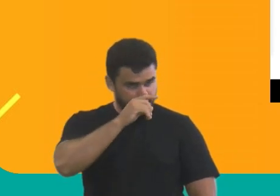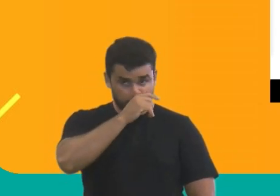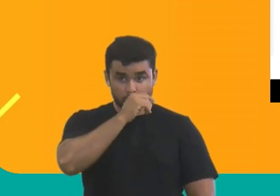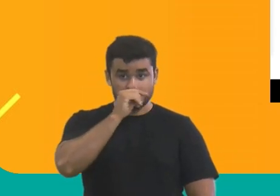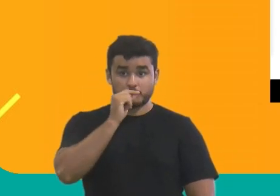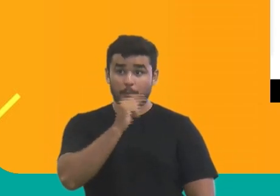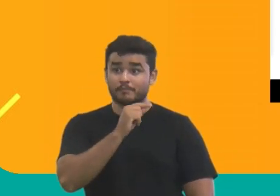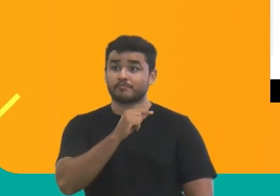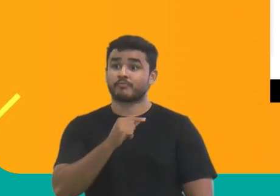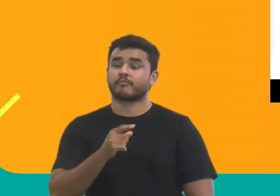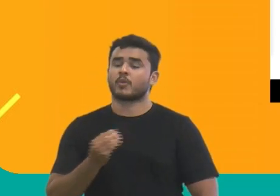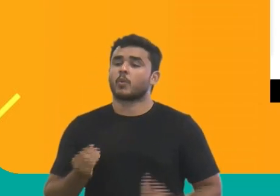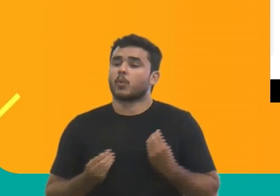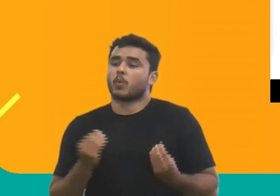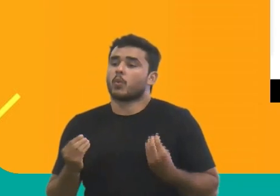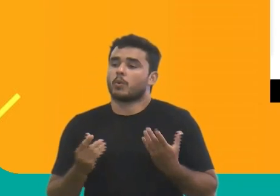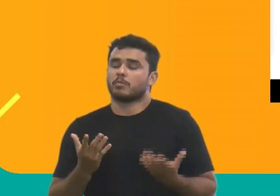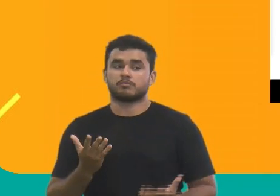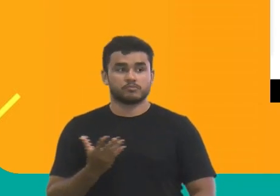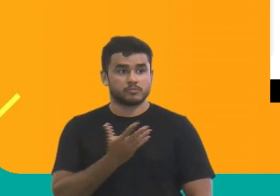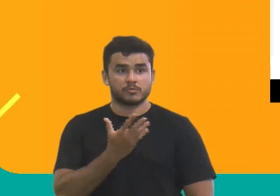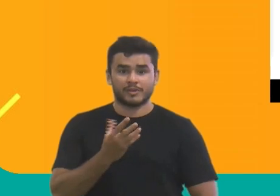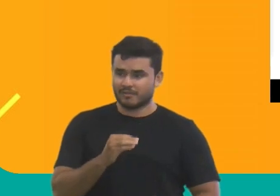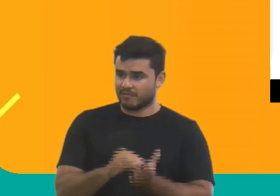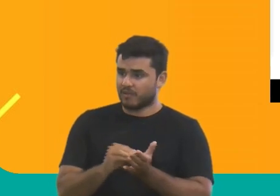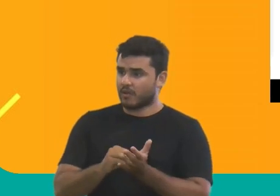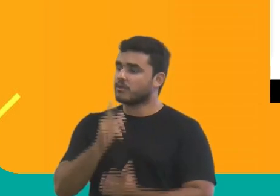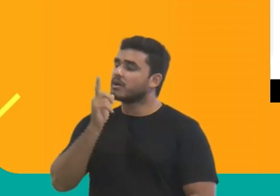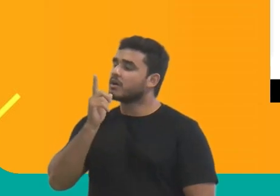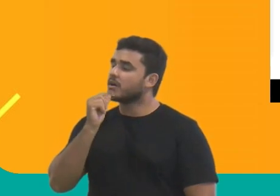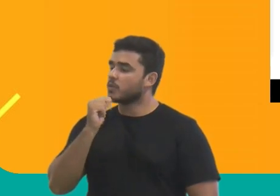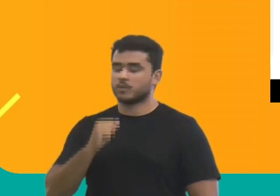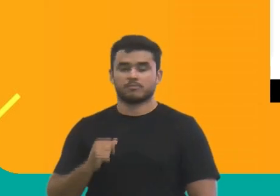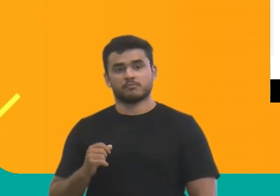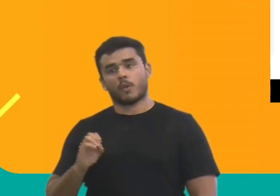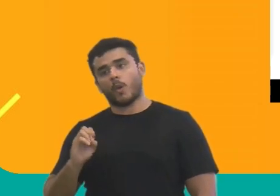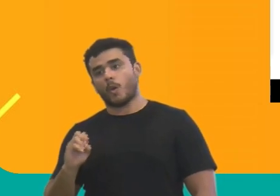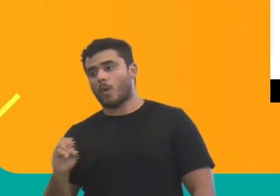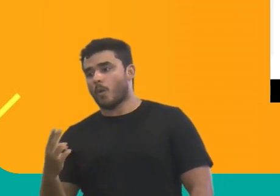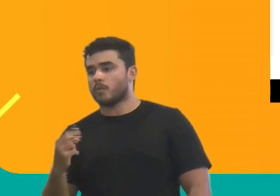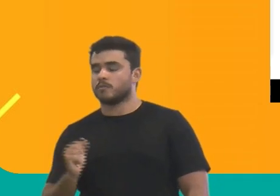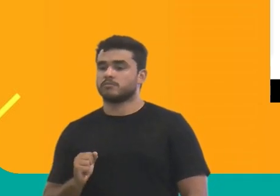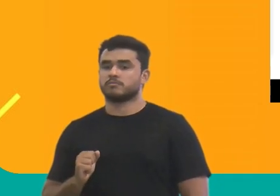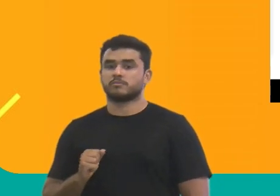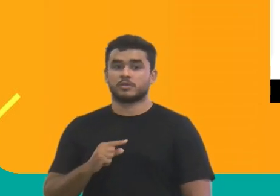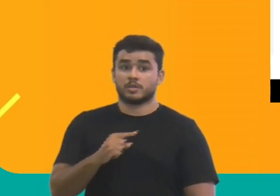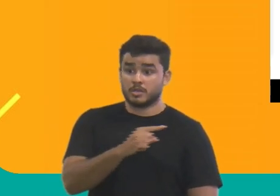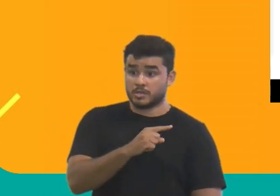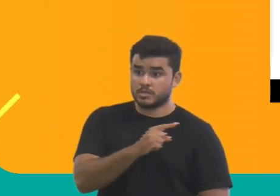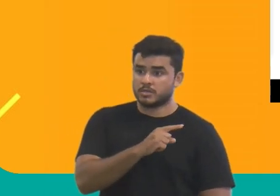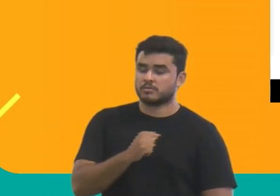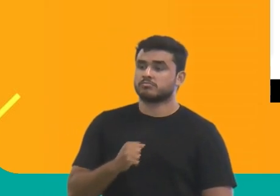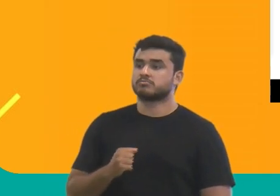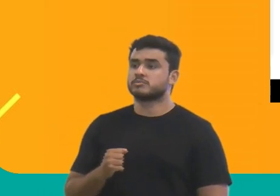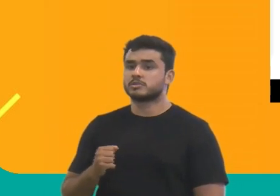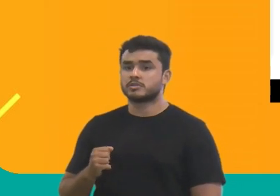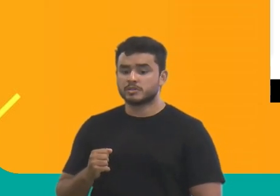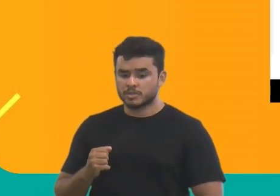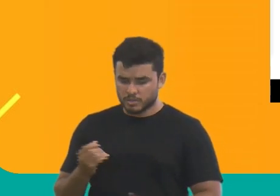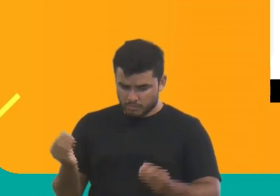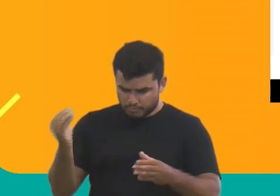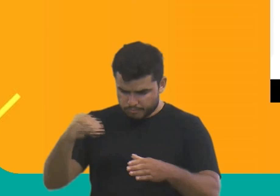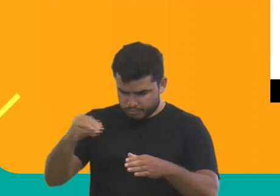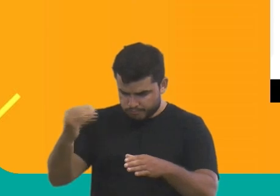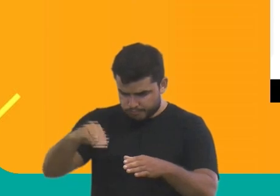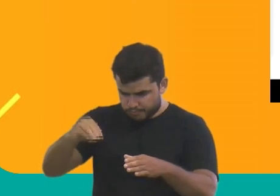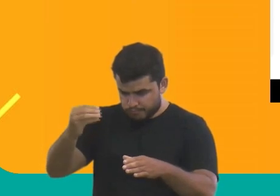esta água dentro da célula, ou quando o meio externo possui uma concentração diferente, eu tenho